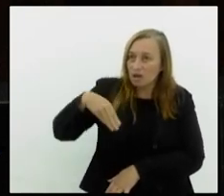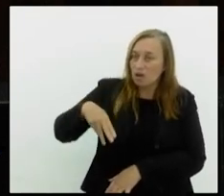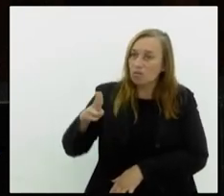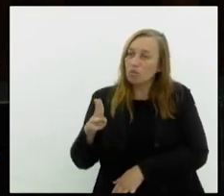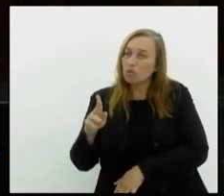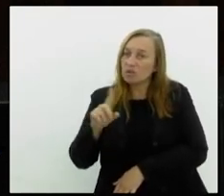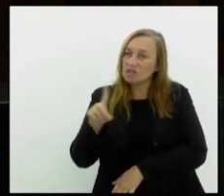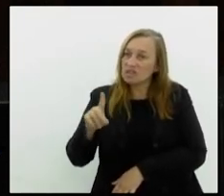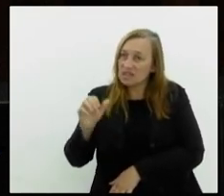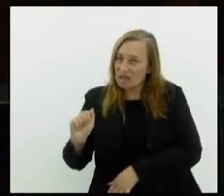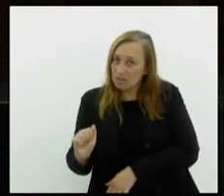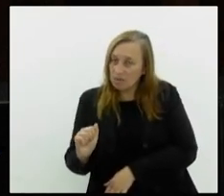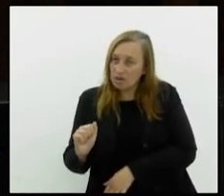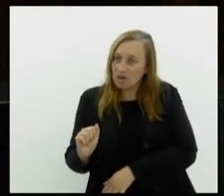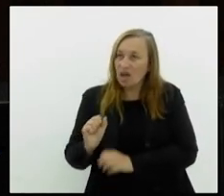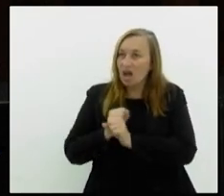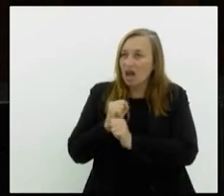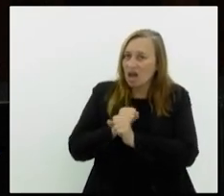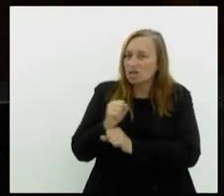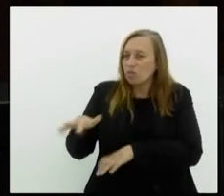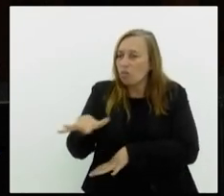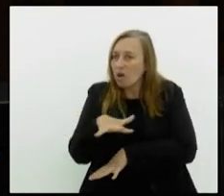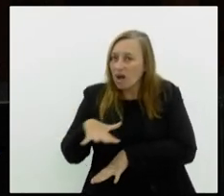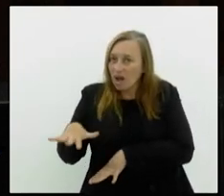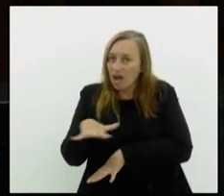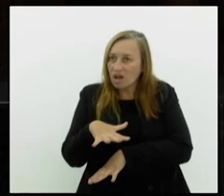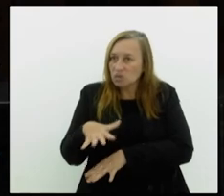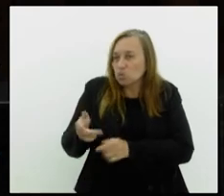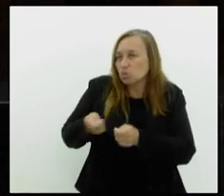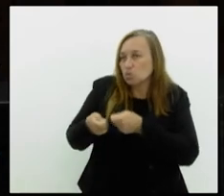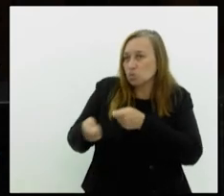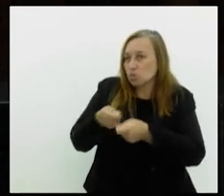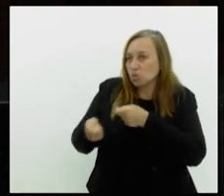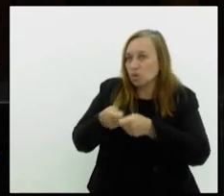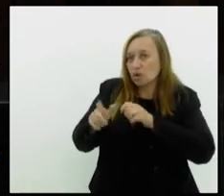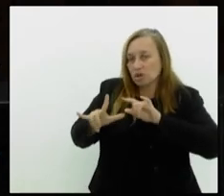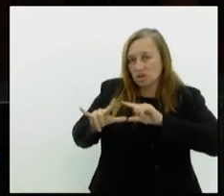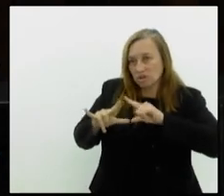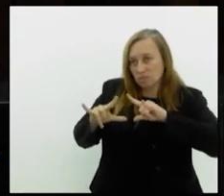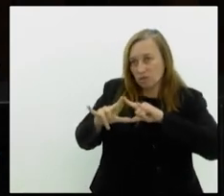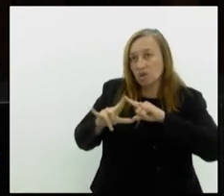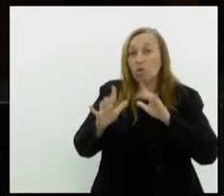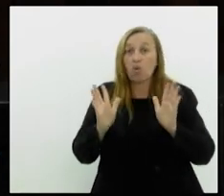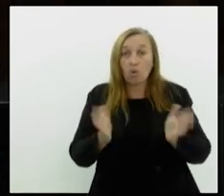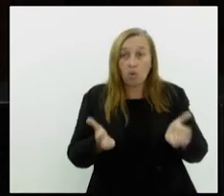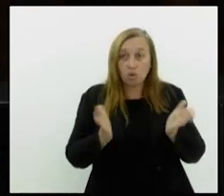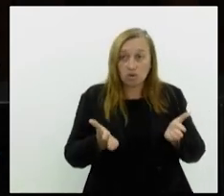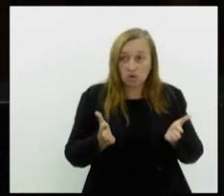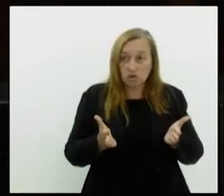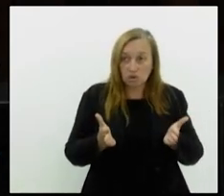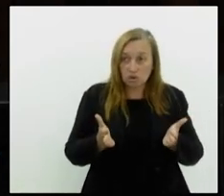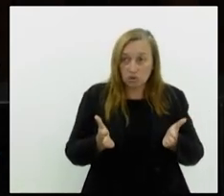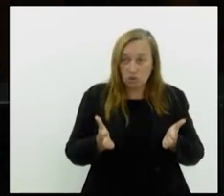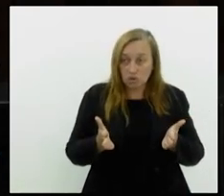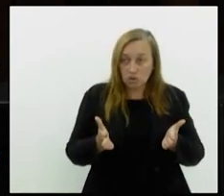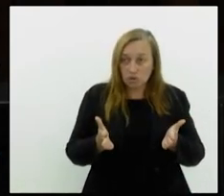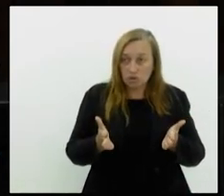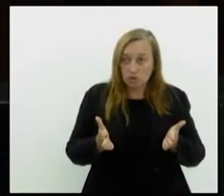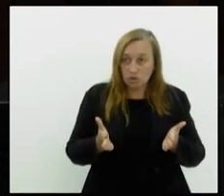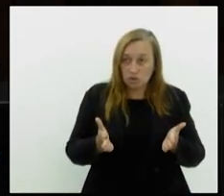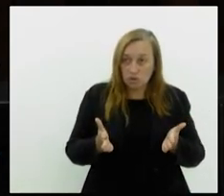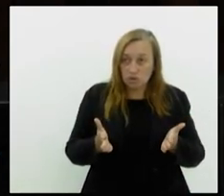que foi durante muito tempo uma área de dominação de milícias, hoje estejam sob o jugo